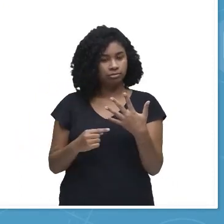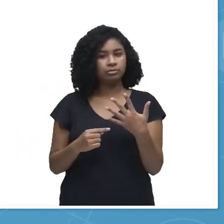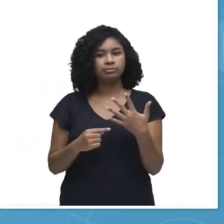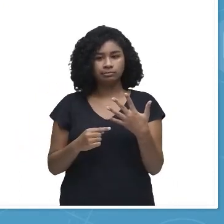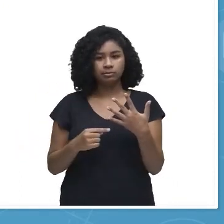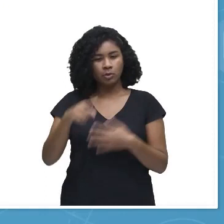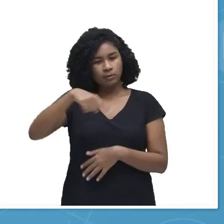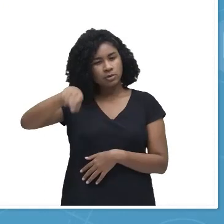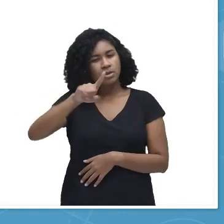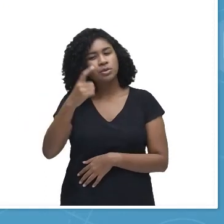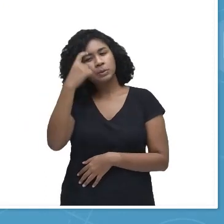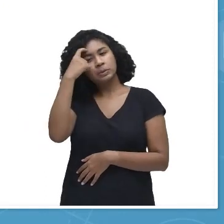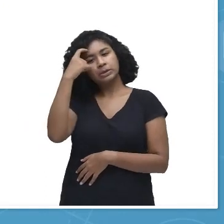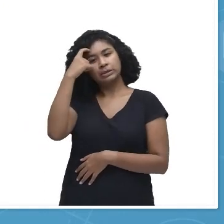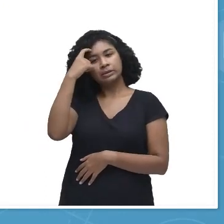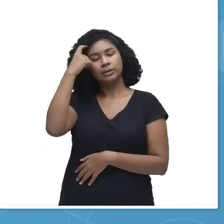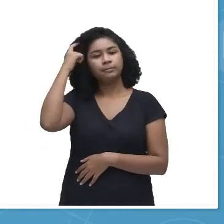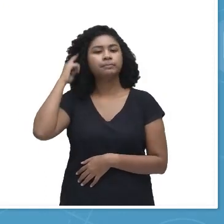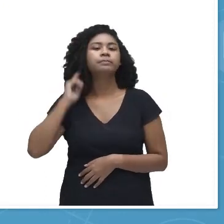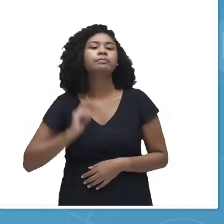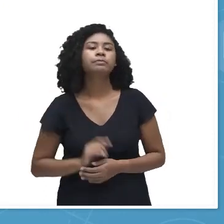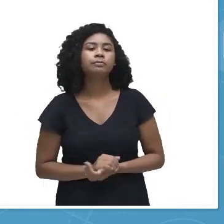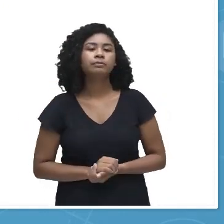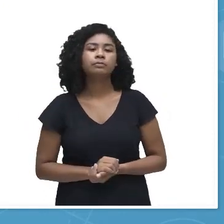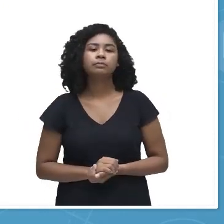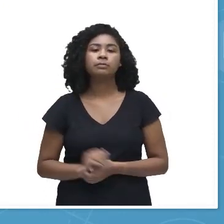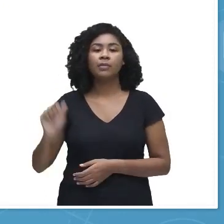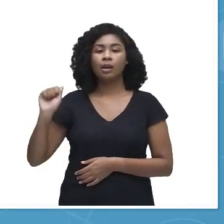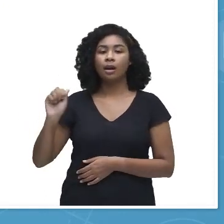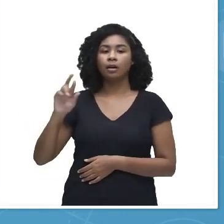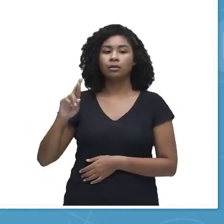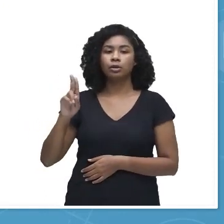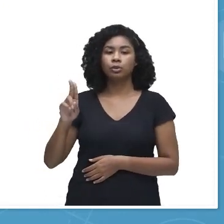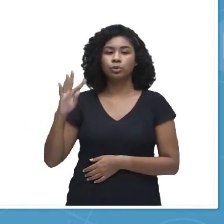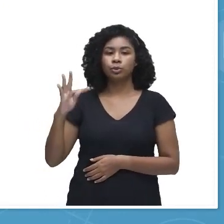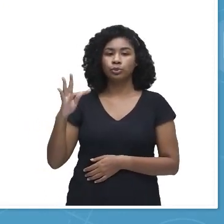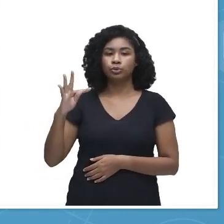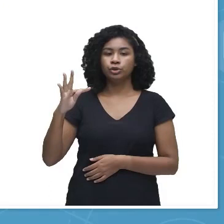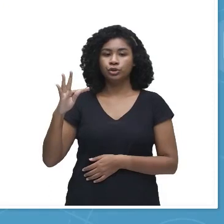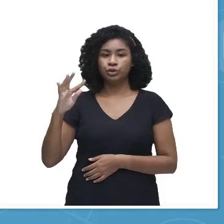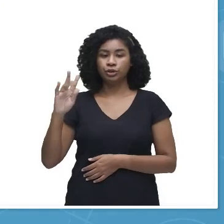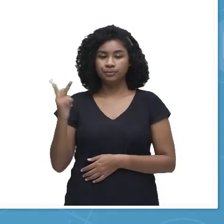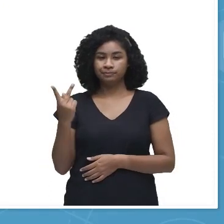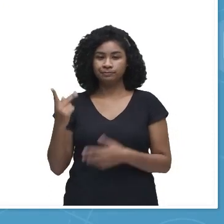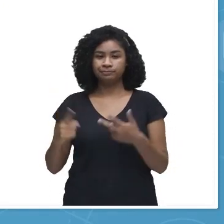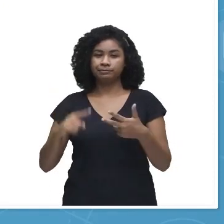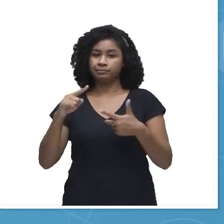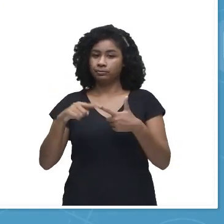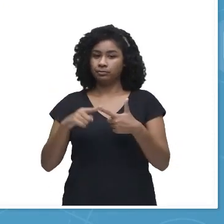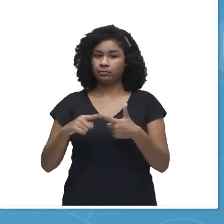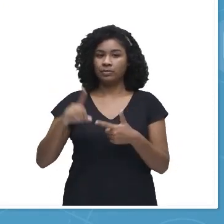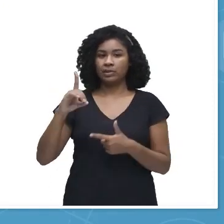refletirem um pouco mais. Letra A, Ruth Souza. Letra B, Dandara. Letra C,